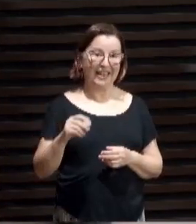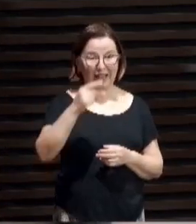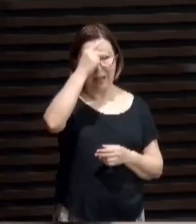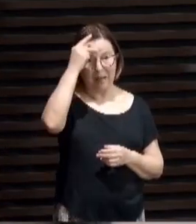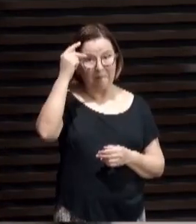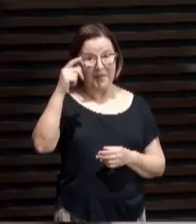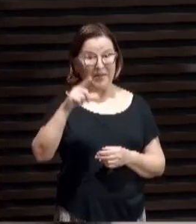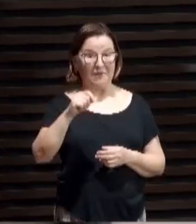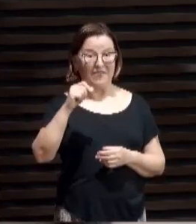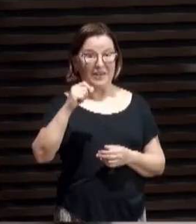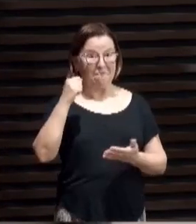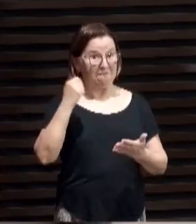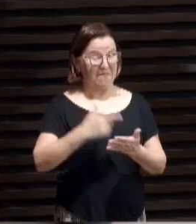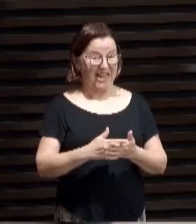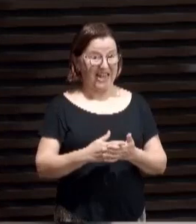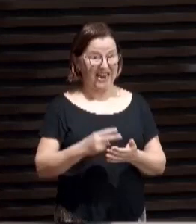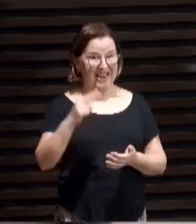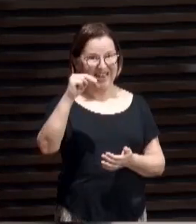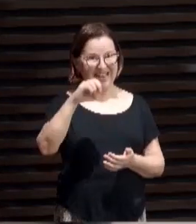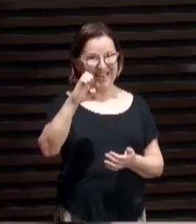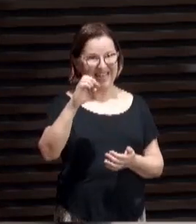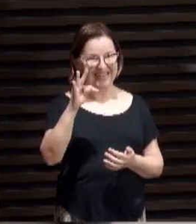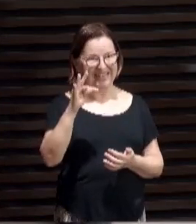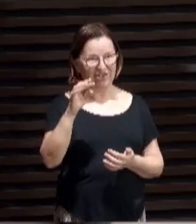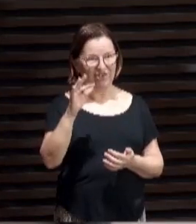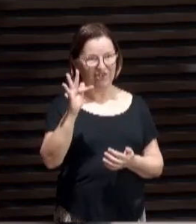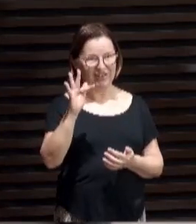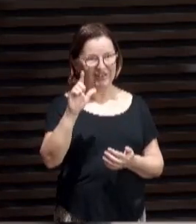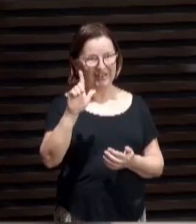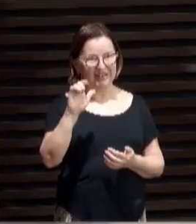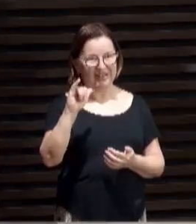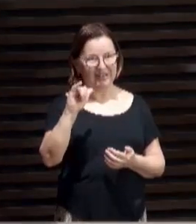pagar a Netflix para comer